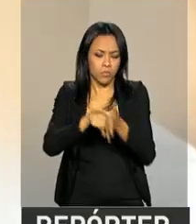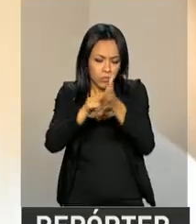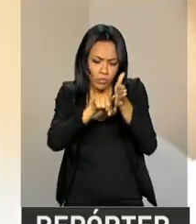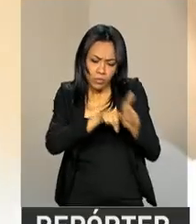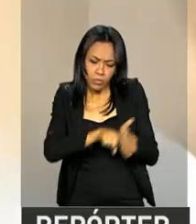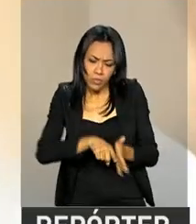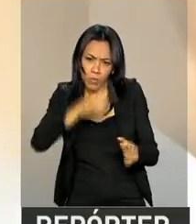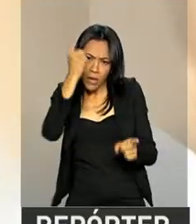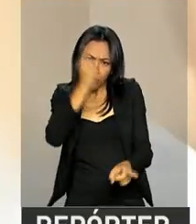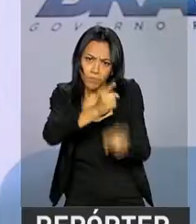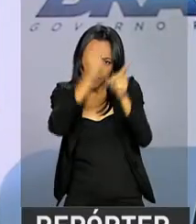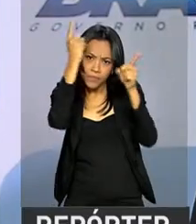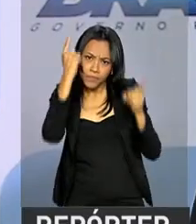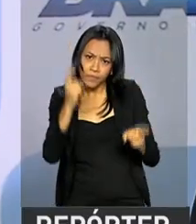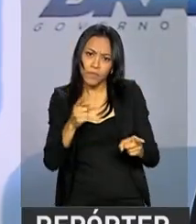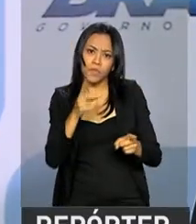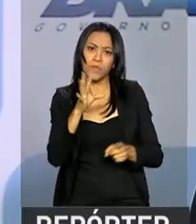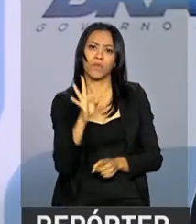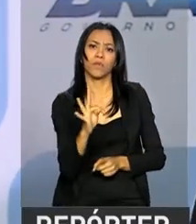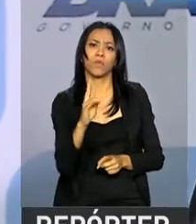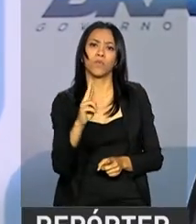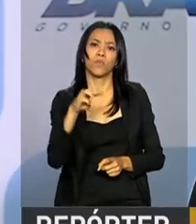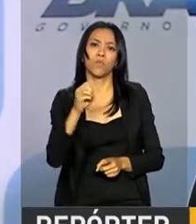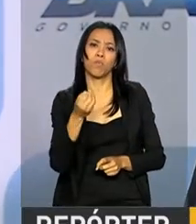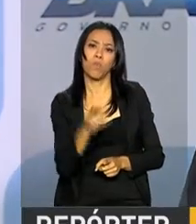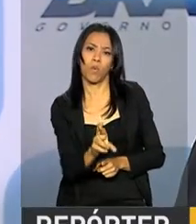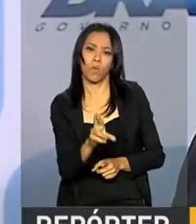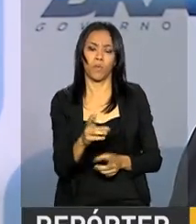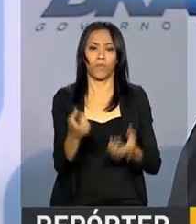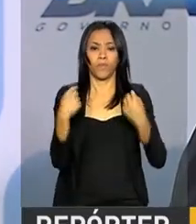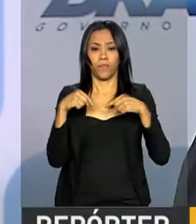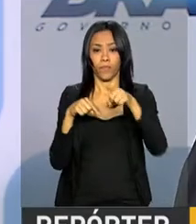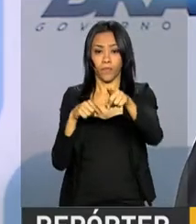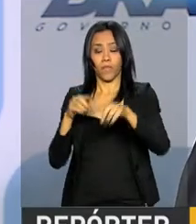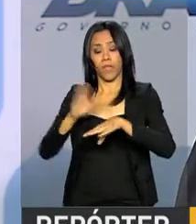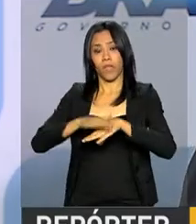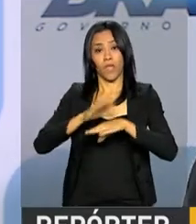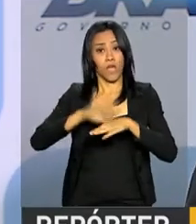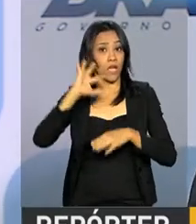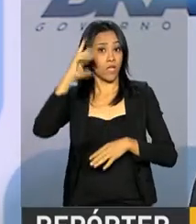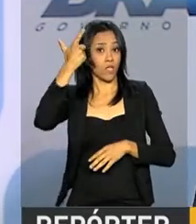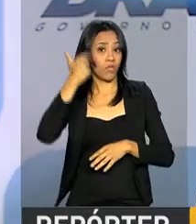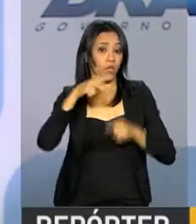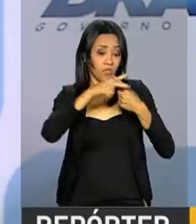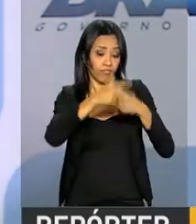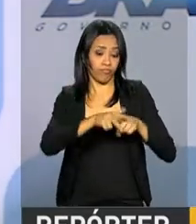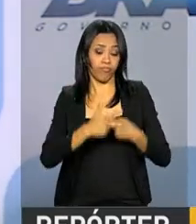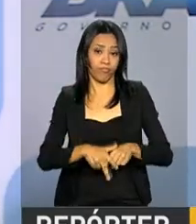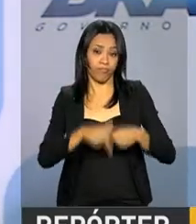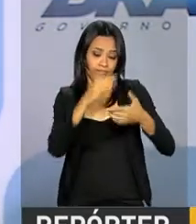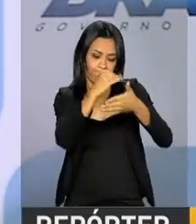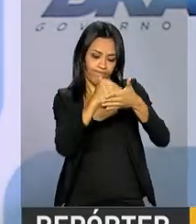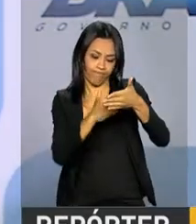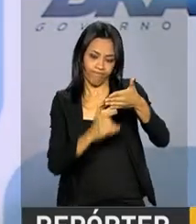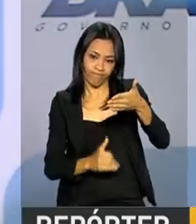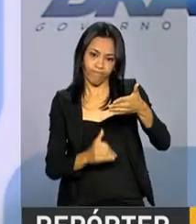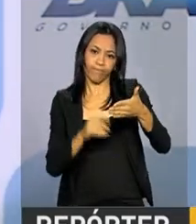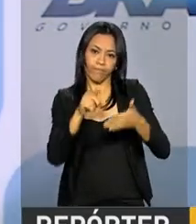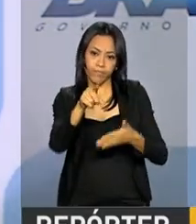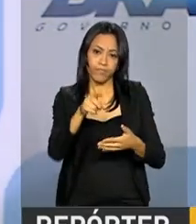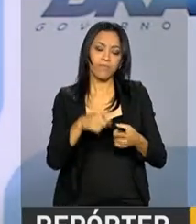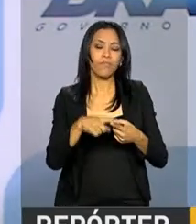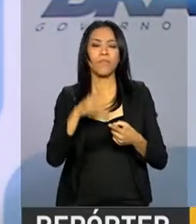identificação do tumor nós decidimos fazer este reajuste para as ações de